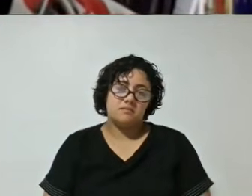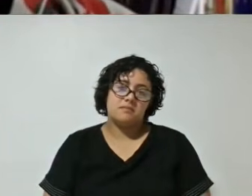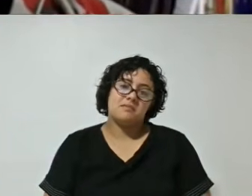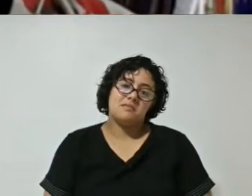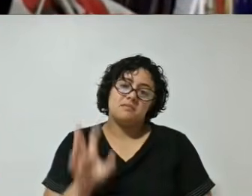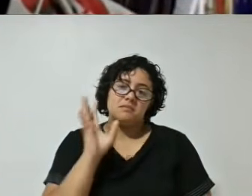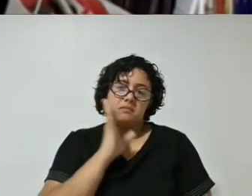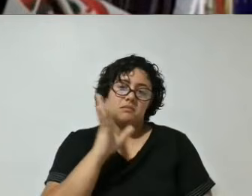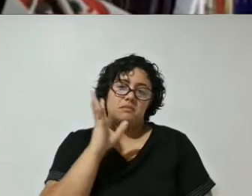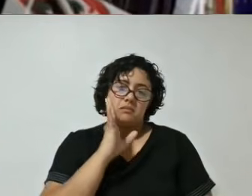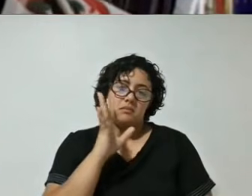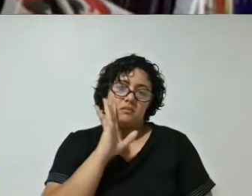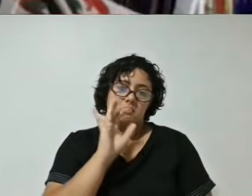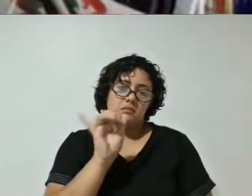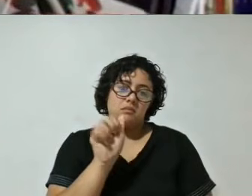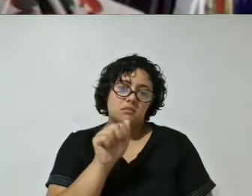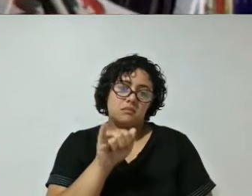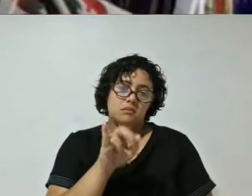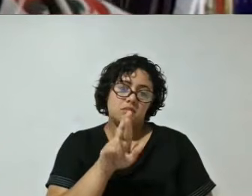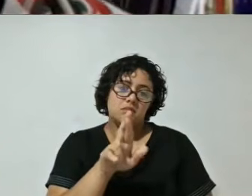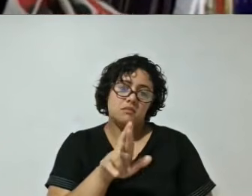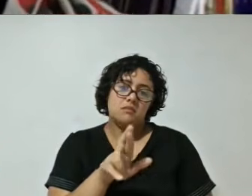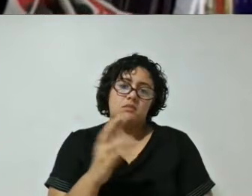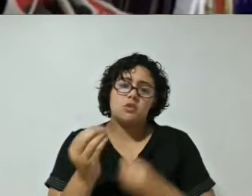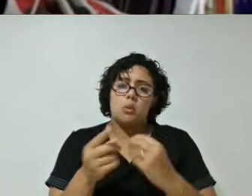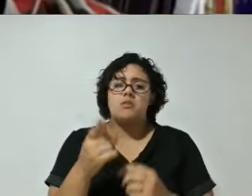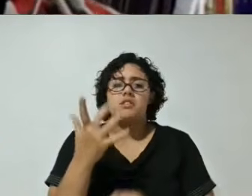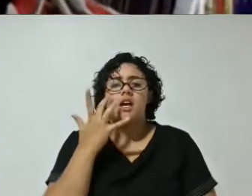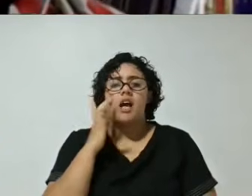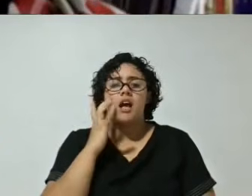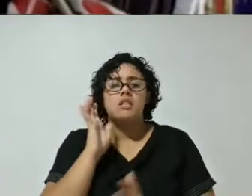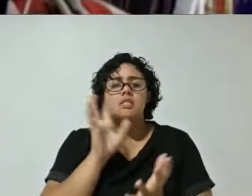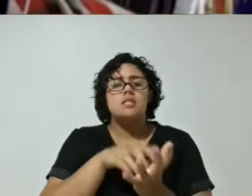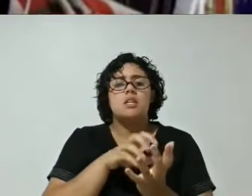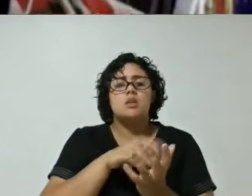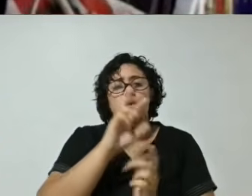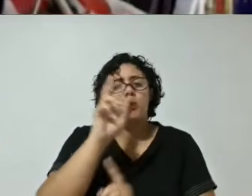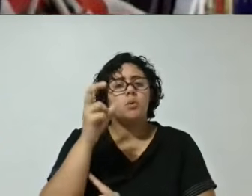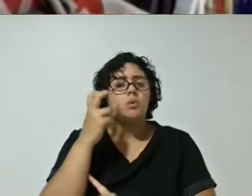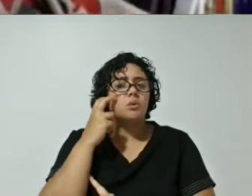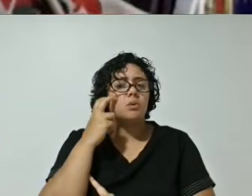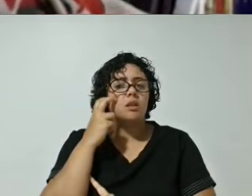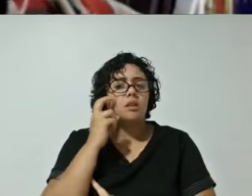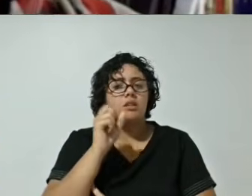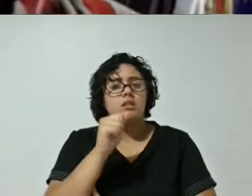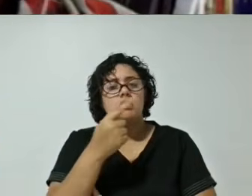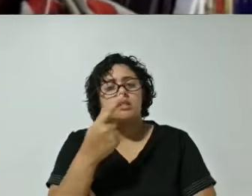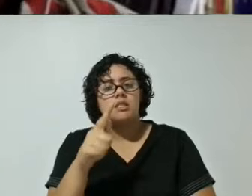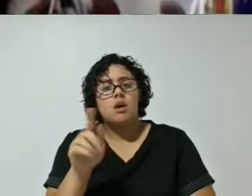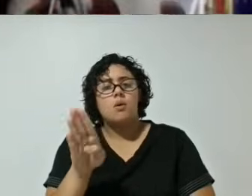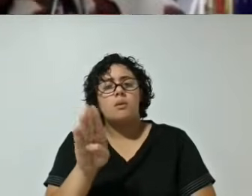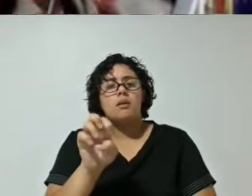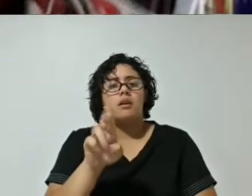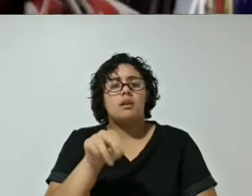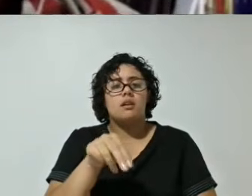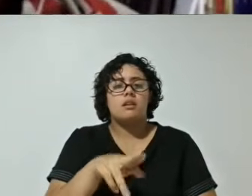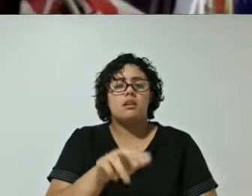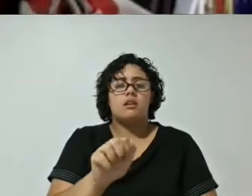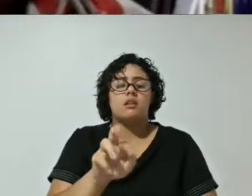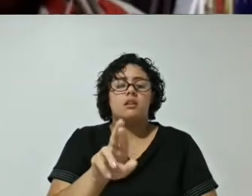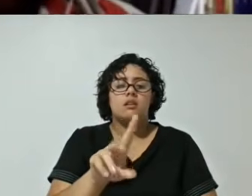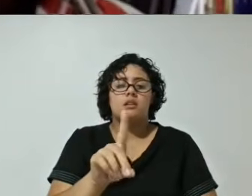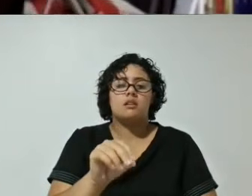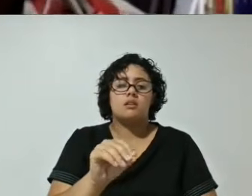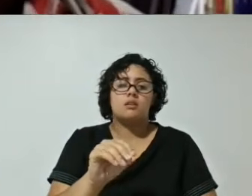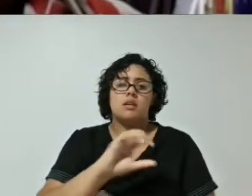Ô, Jari, e como que você acha que o Centro Cultural São Bernardo, ele impacta a comunidade, ou impactou, não impacta ainda, né? Mas